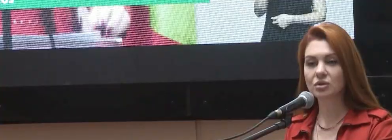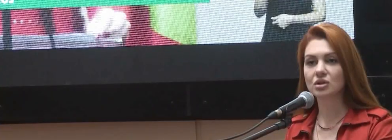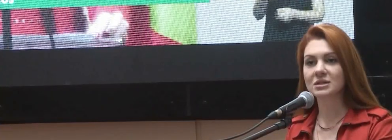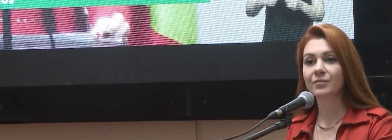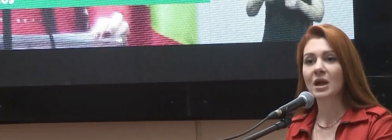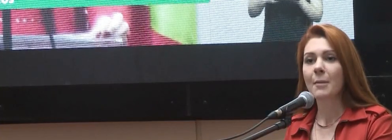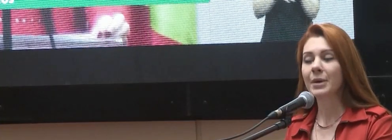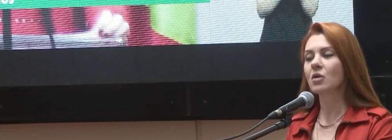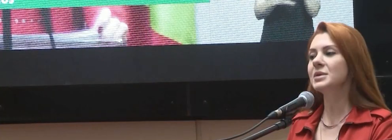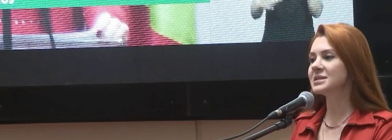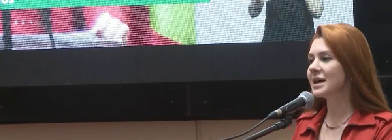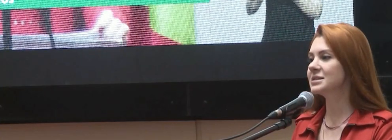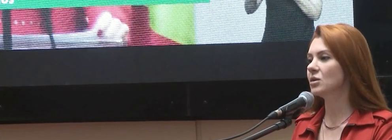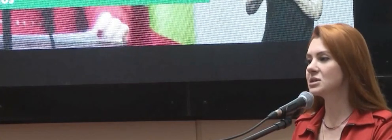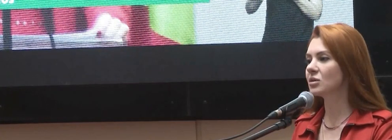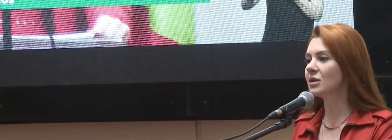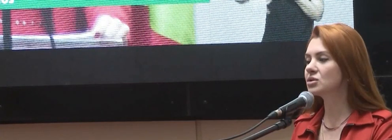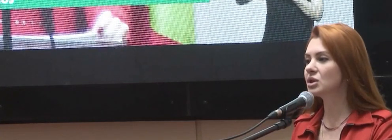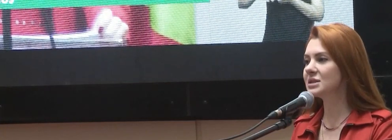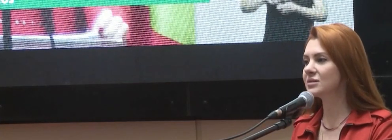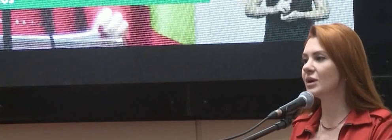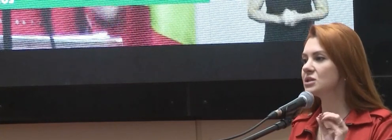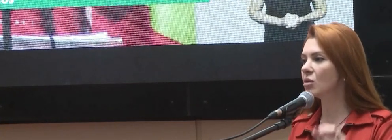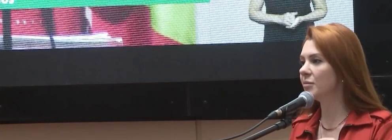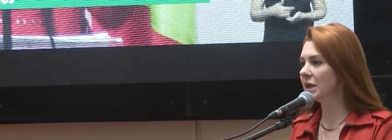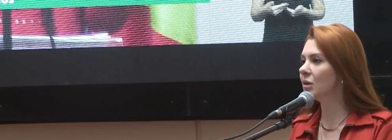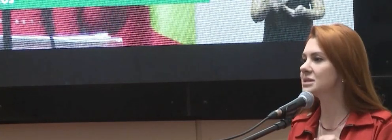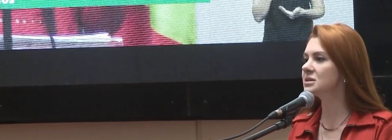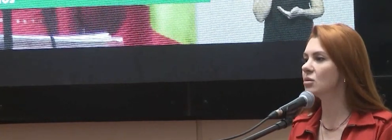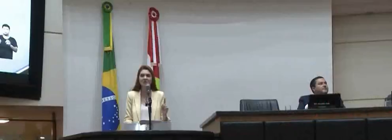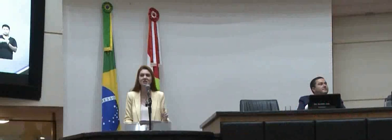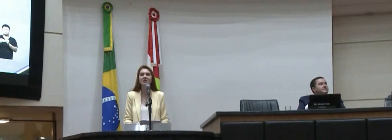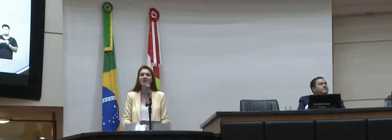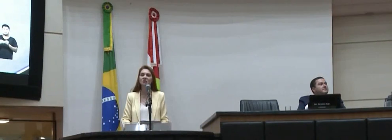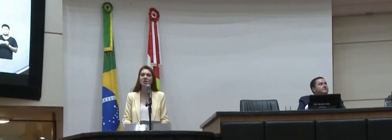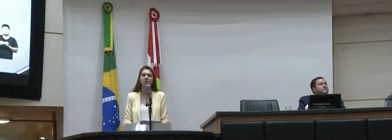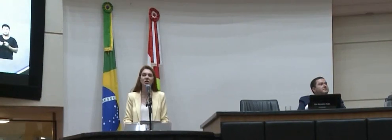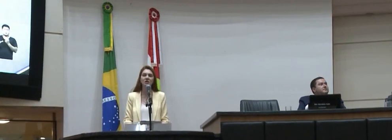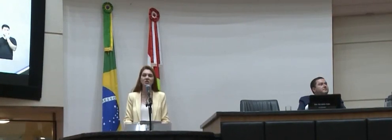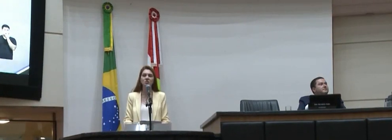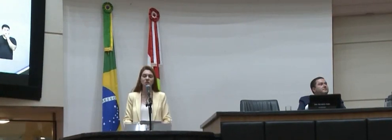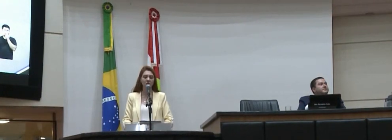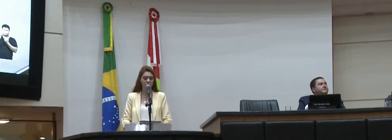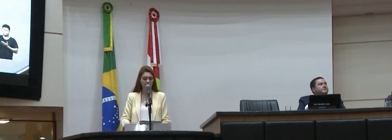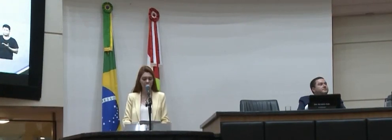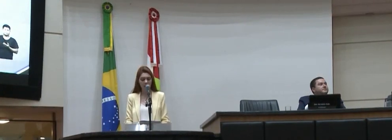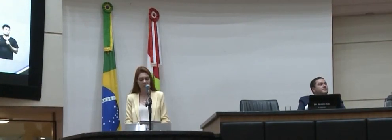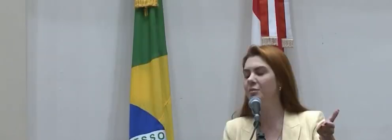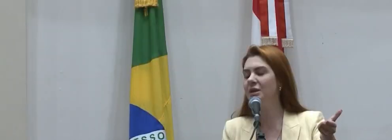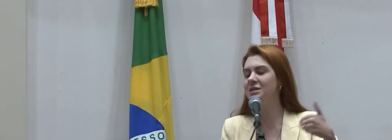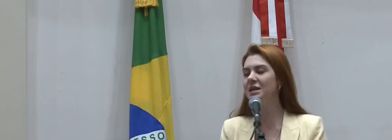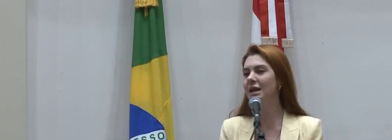É autora de livros contrários ao movimento feminista e também tem uma publicação em defesa do